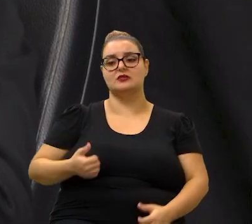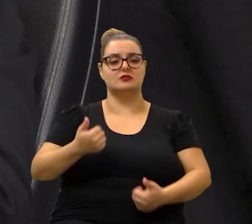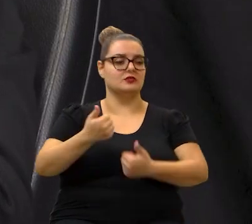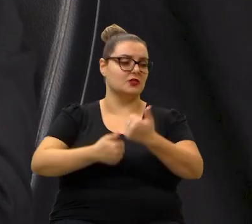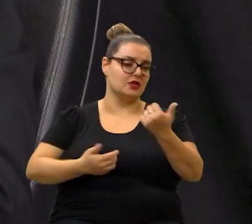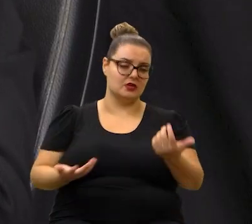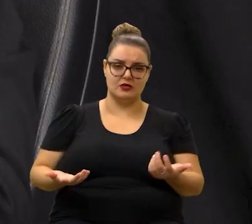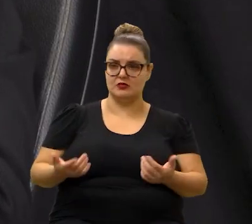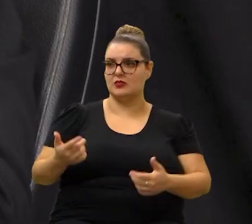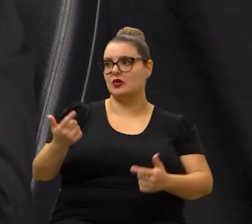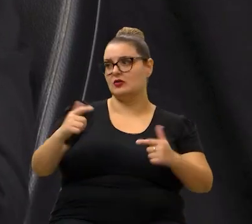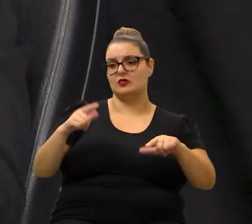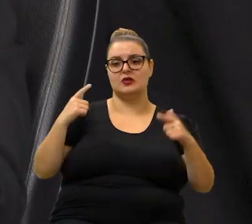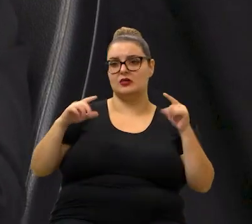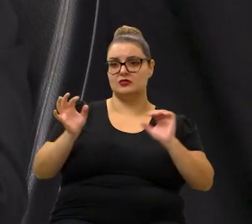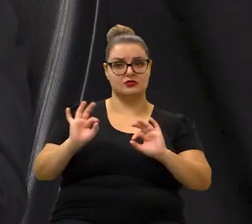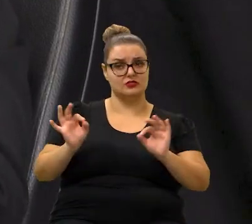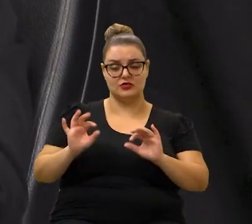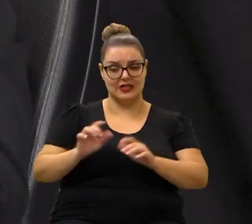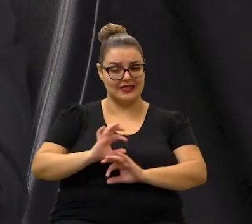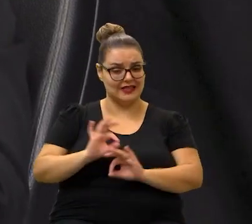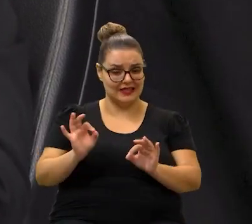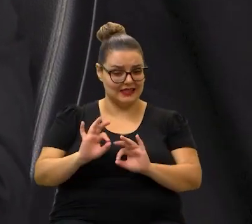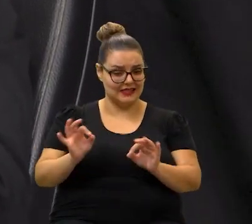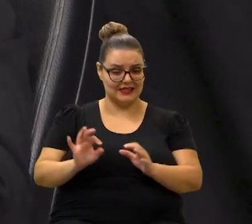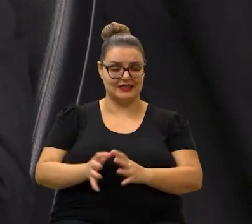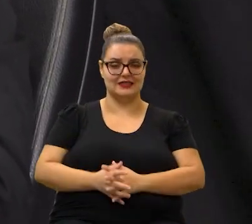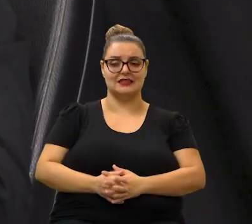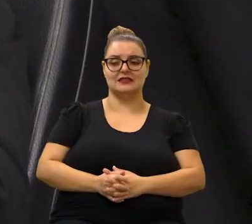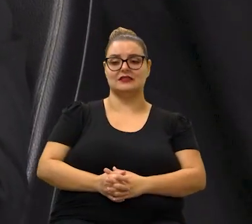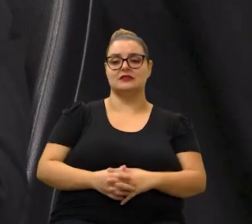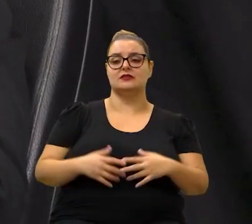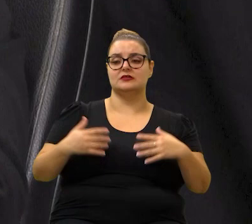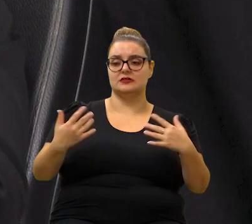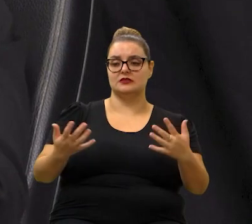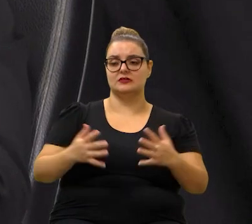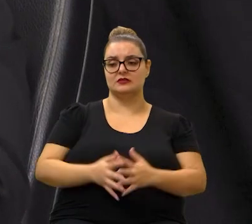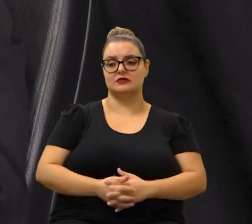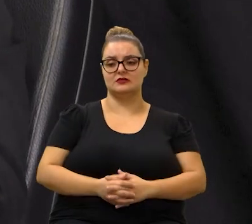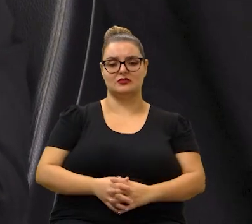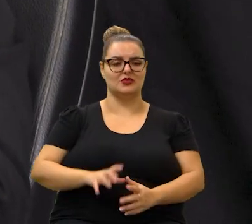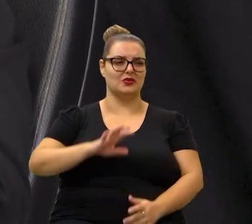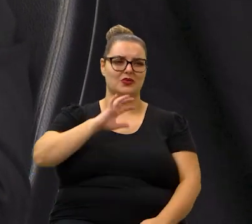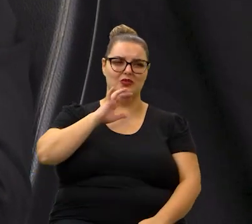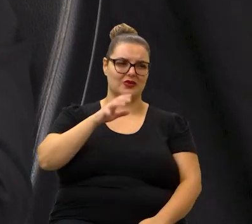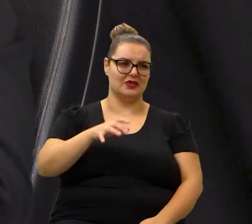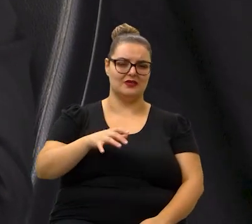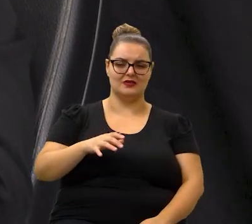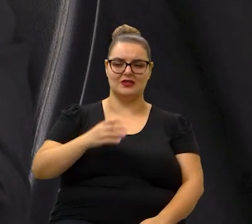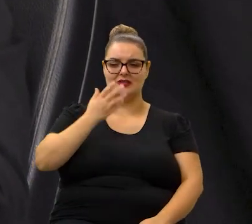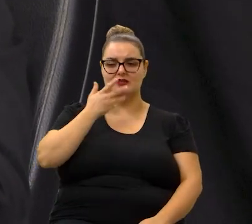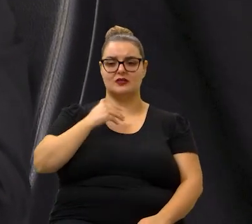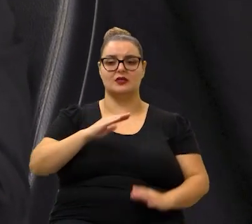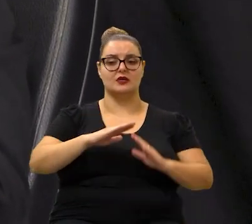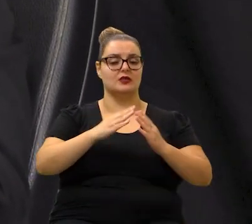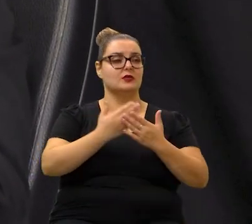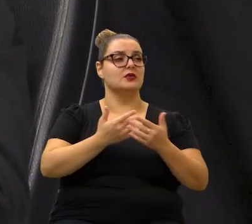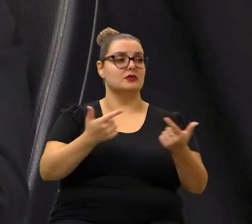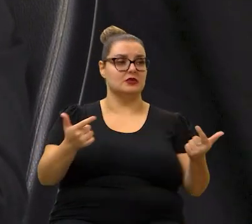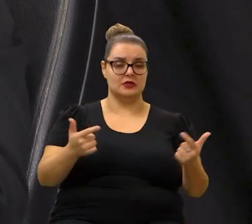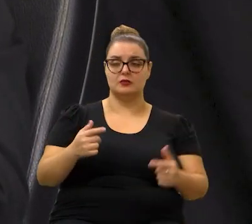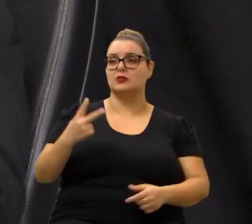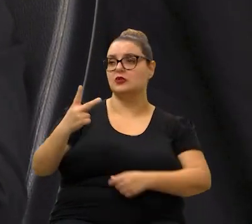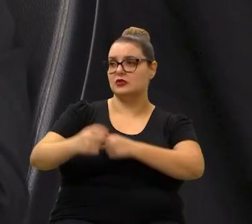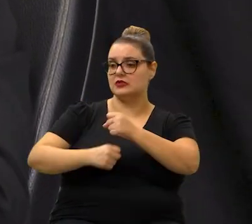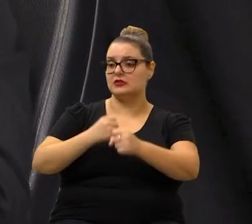bola área de lazer não tinha mais nada então Ficou ali terrivelmente aquelas crianças por dois